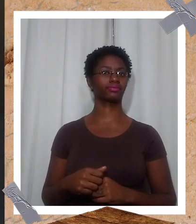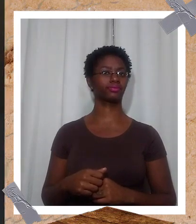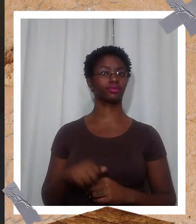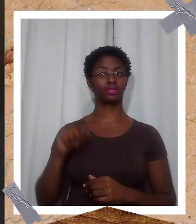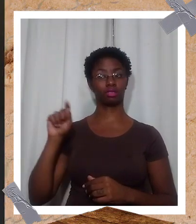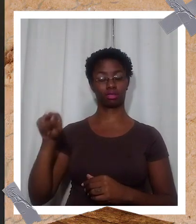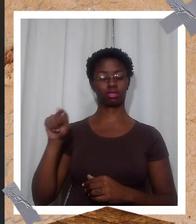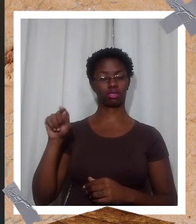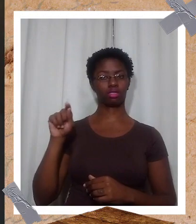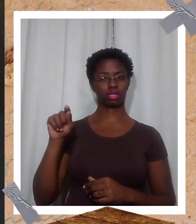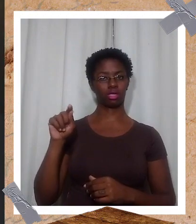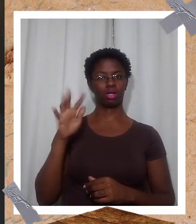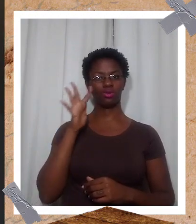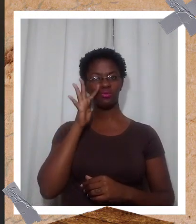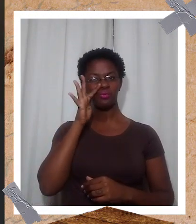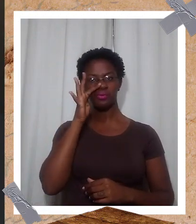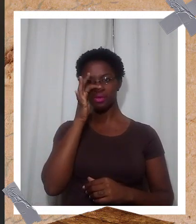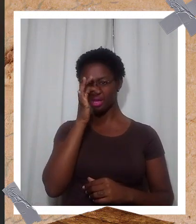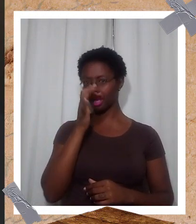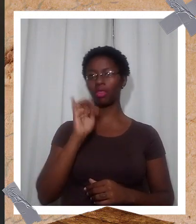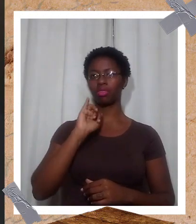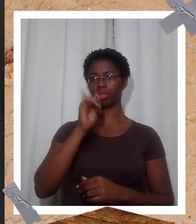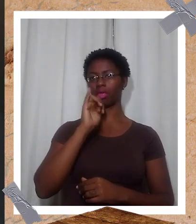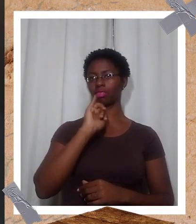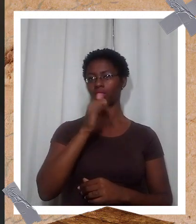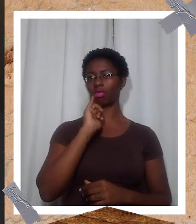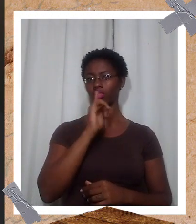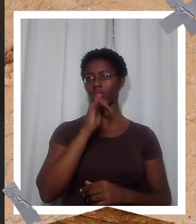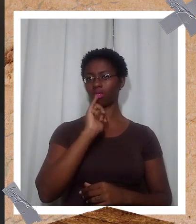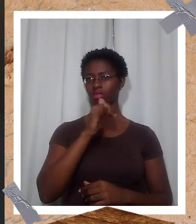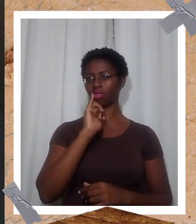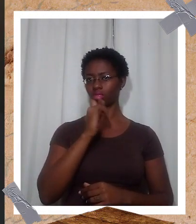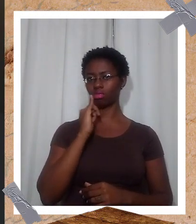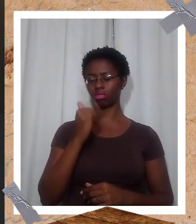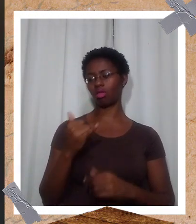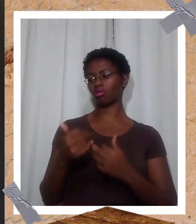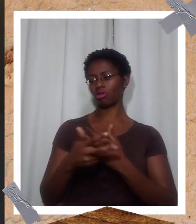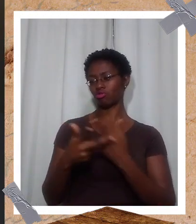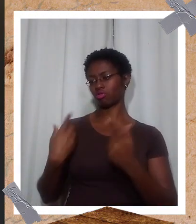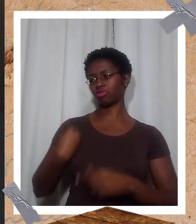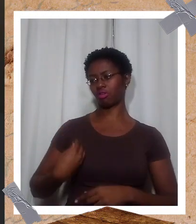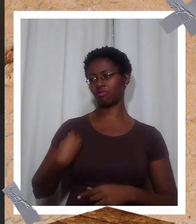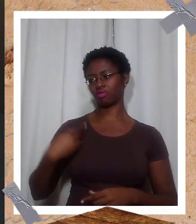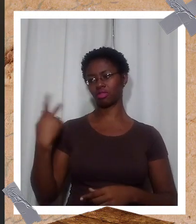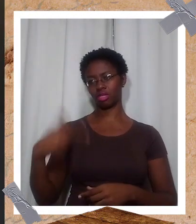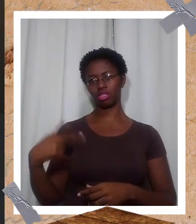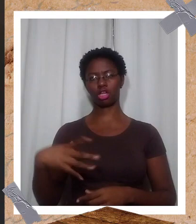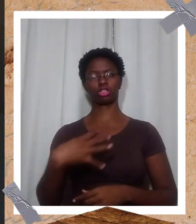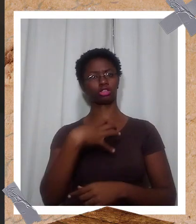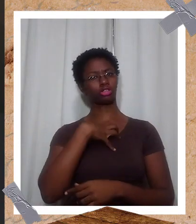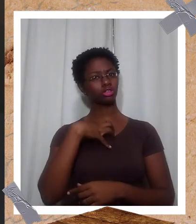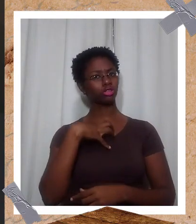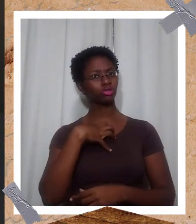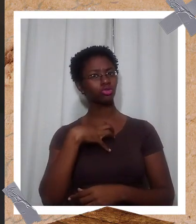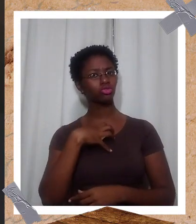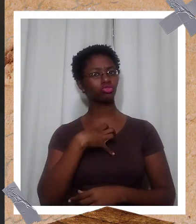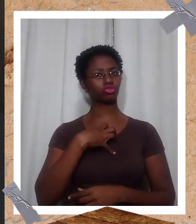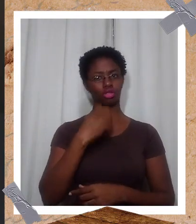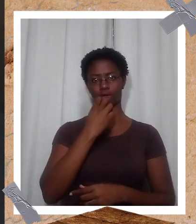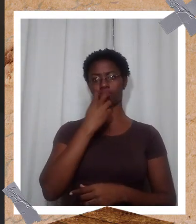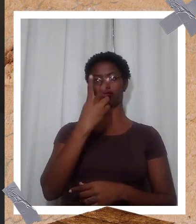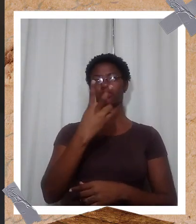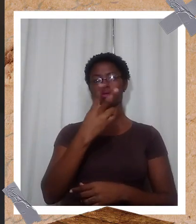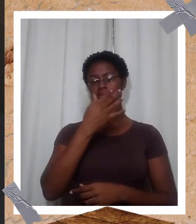E ela, fielmente, ela narrava o que ela via, o que ela vivia, o que ela sentia. E muitas